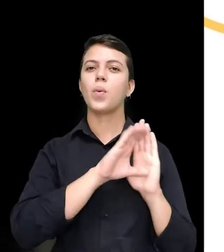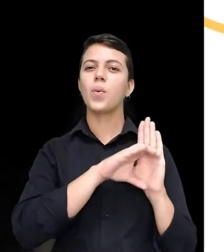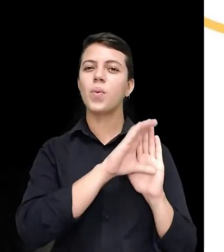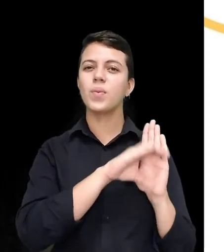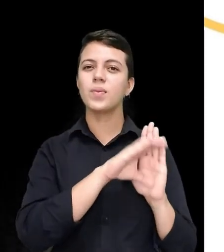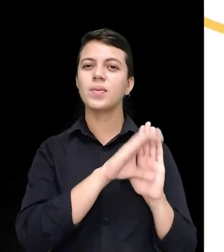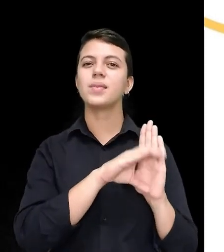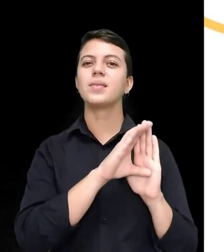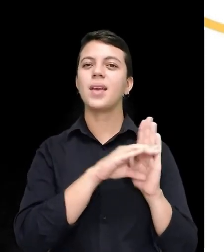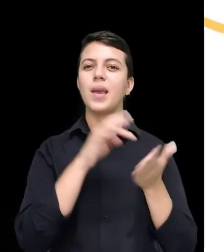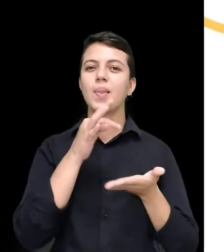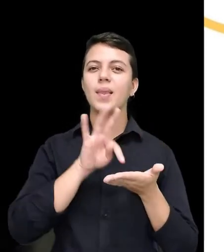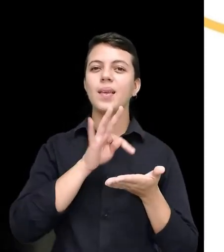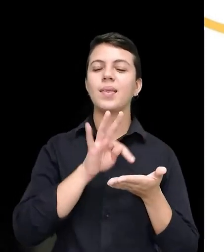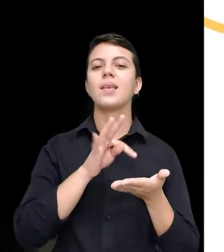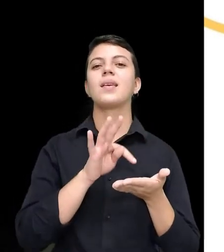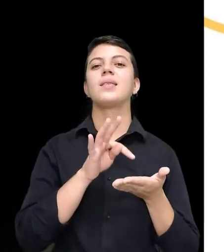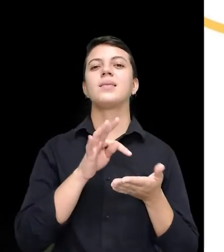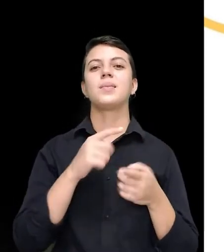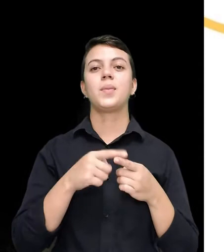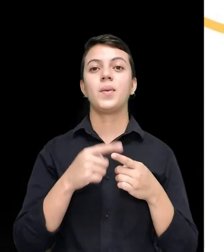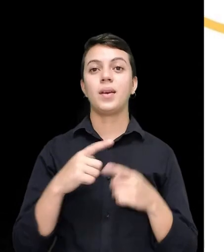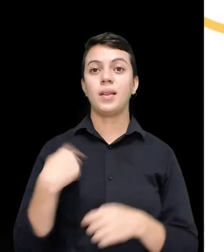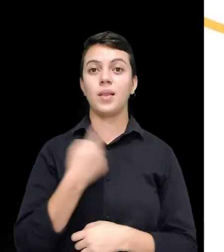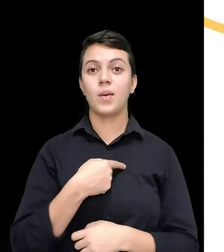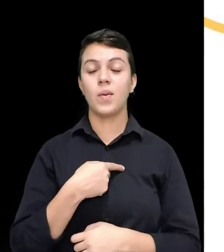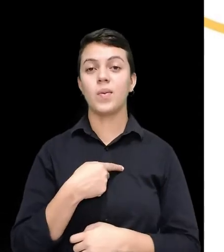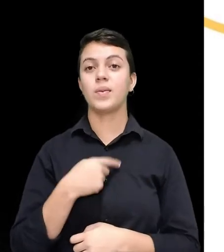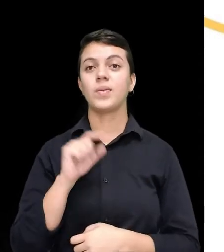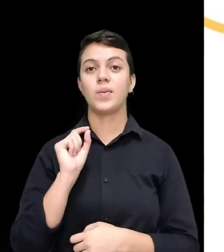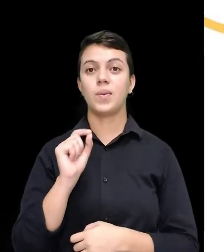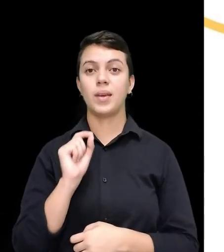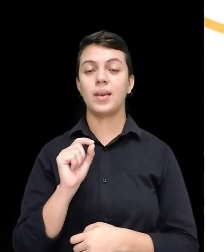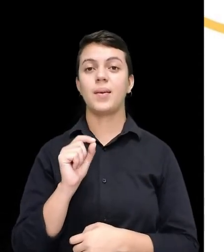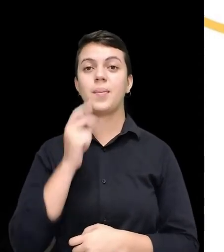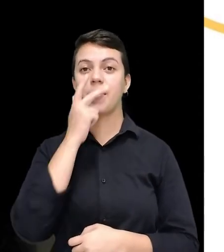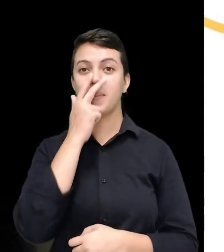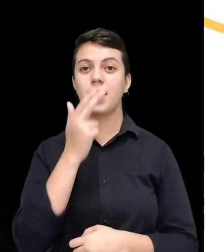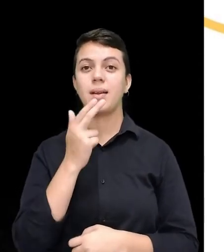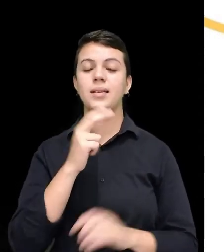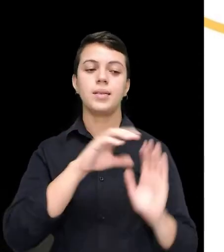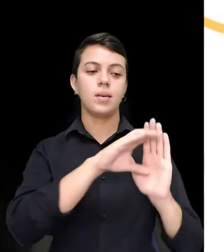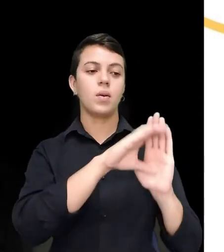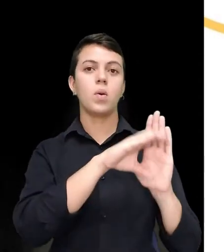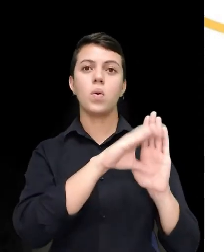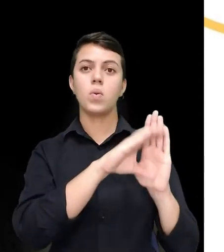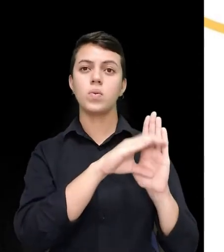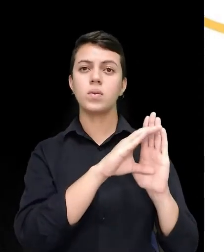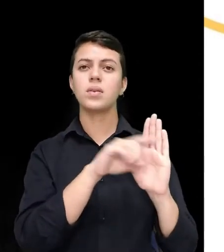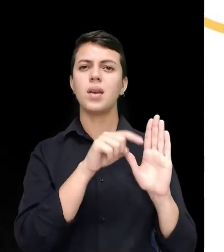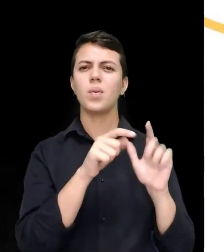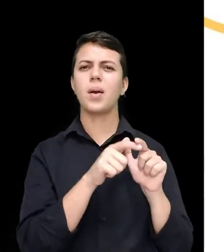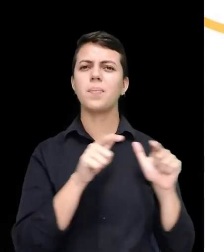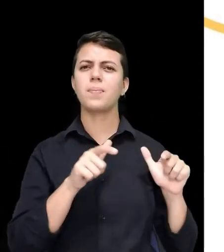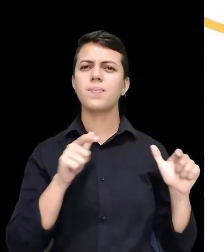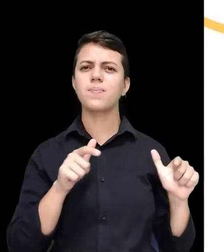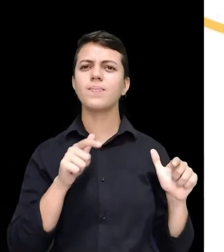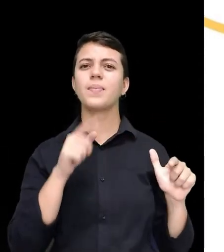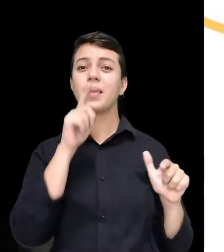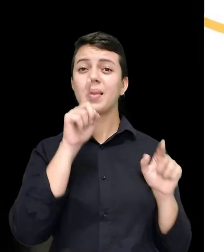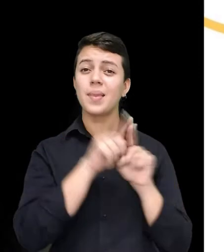que nós estamos lidando com um conceito complexo, mas